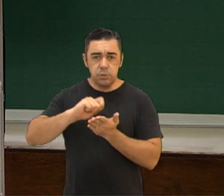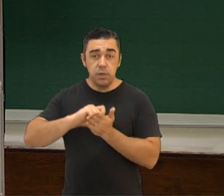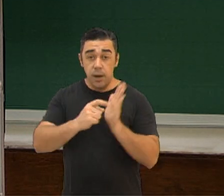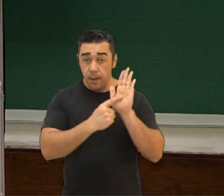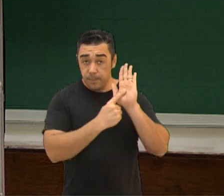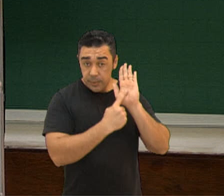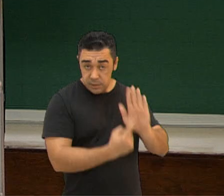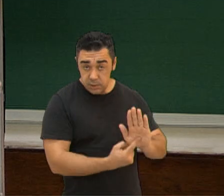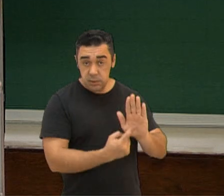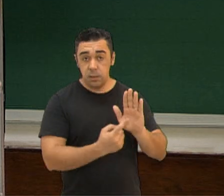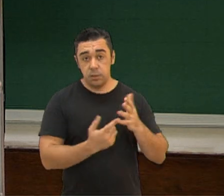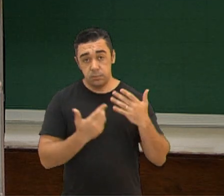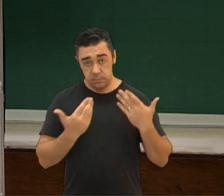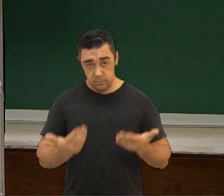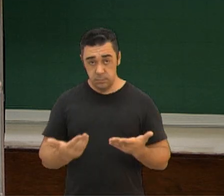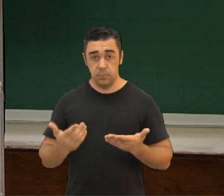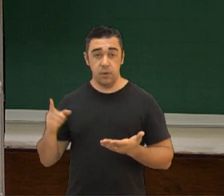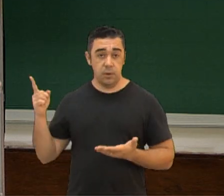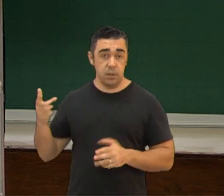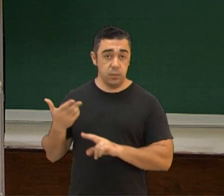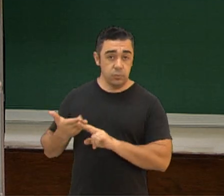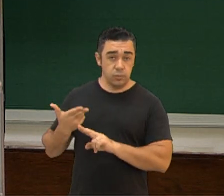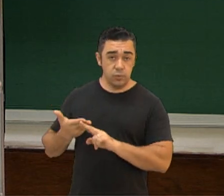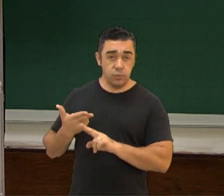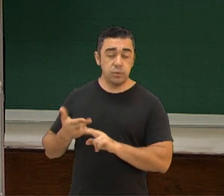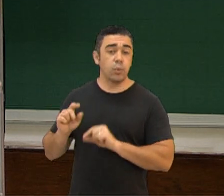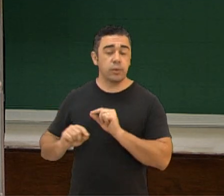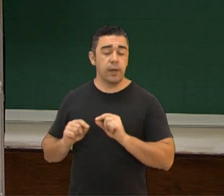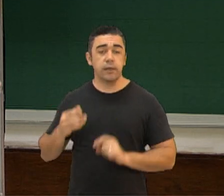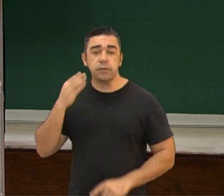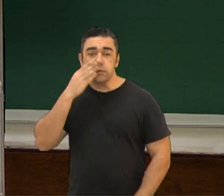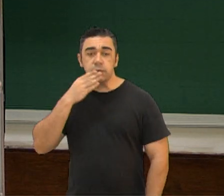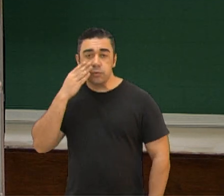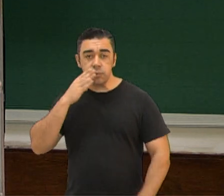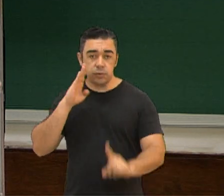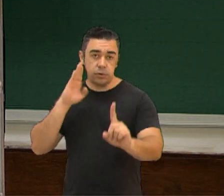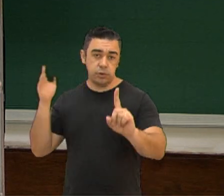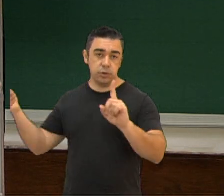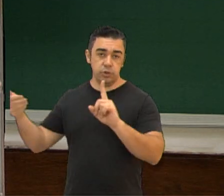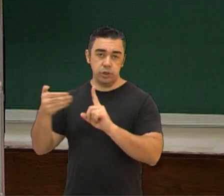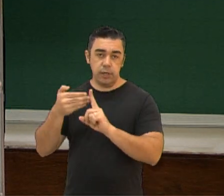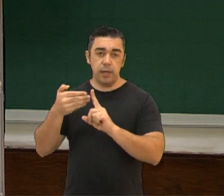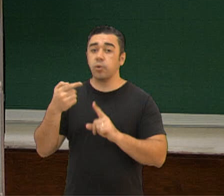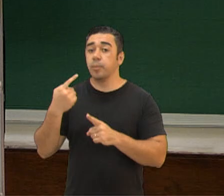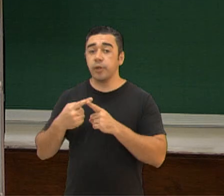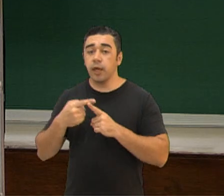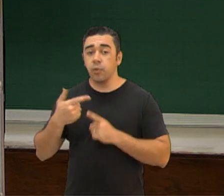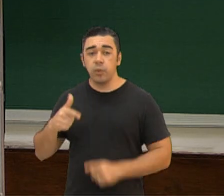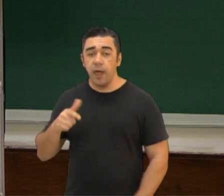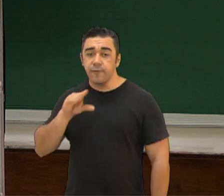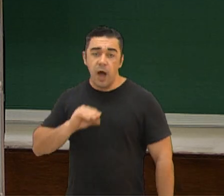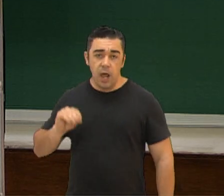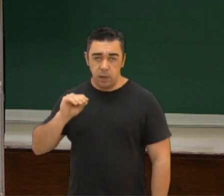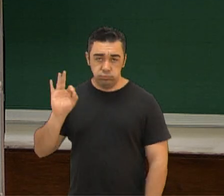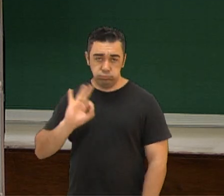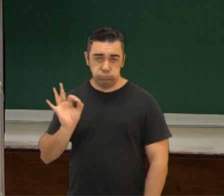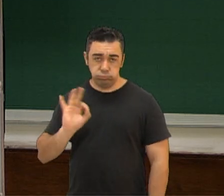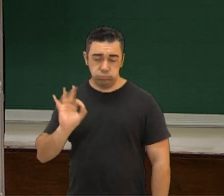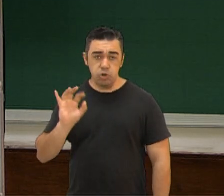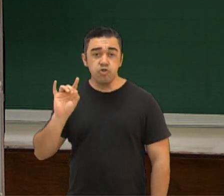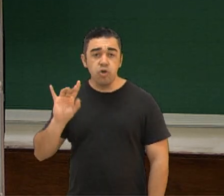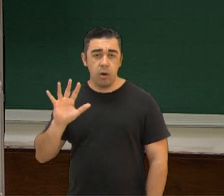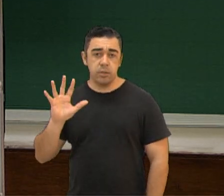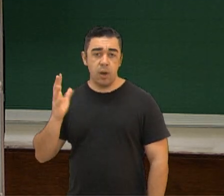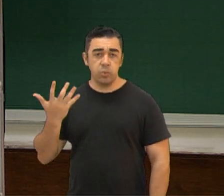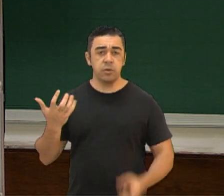apresentação. Então, para tanto, ele utiliza o quê? O discurso indireto, porque não vai ter a fala dos personagens, né? Às vezes, o que está